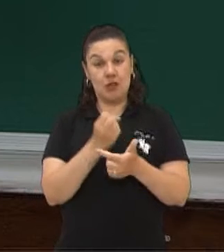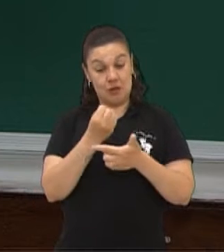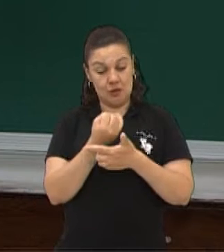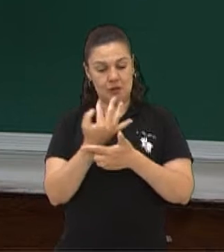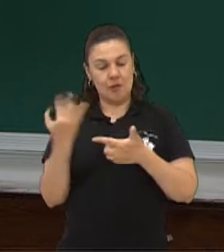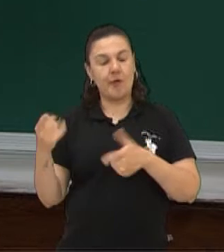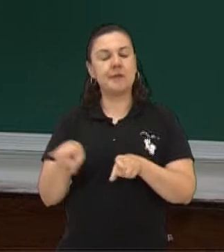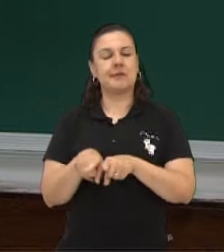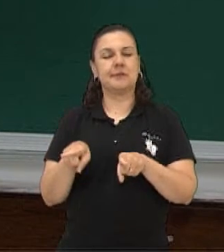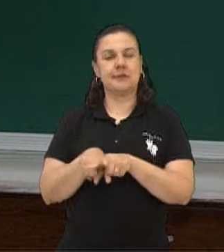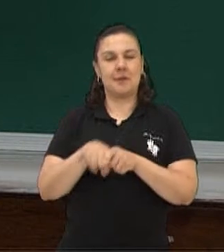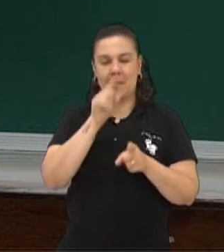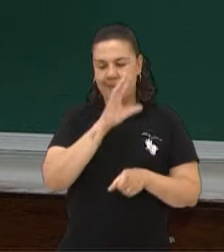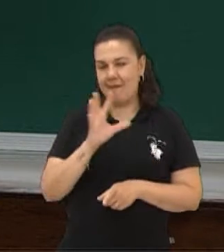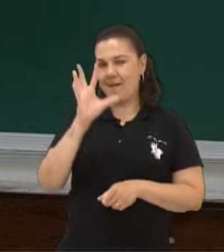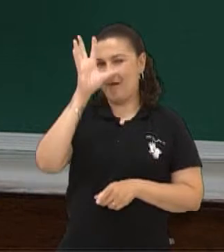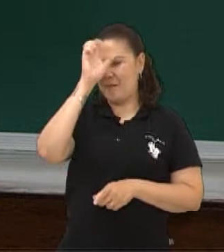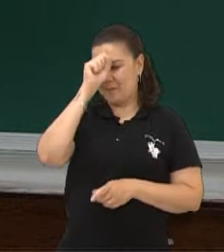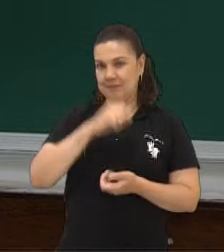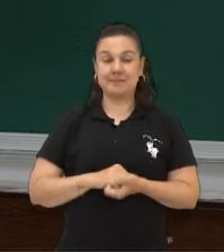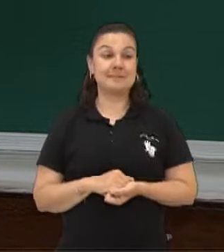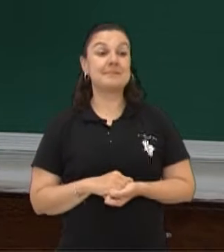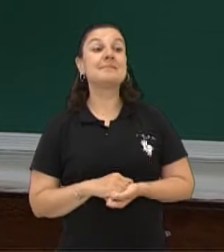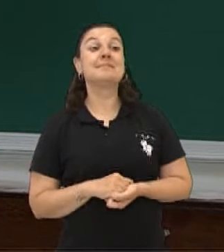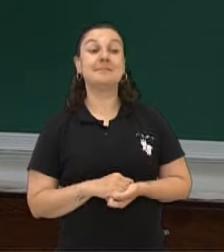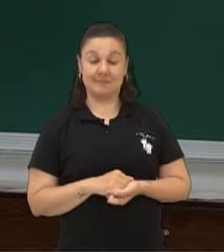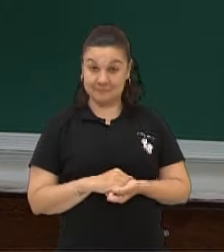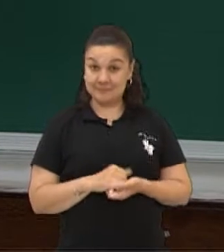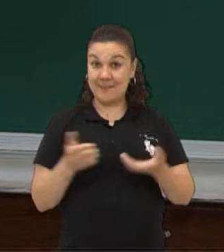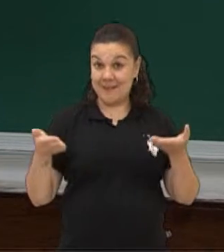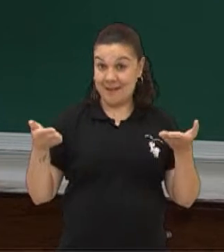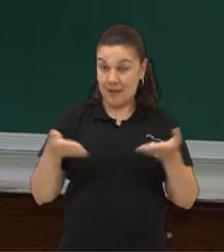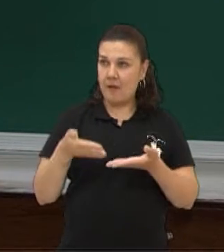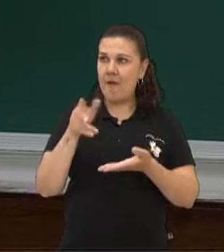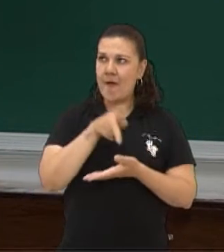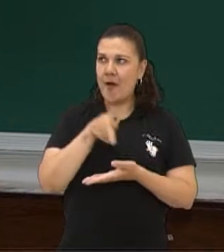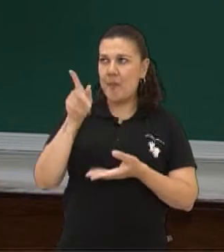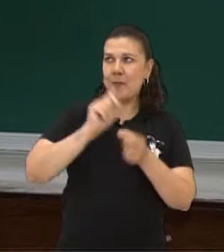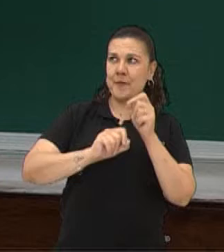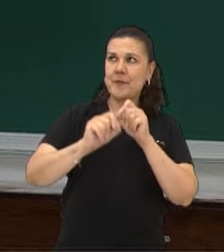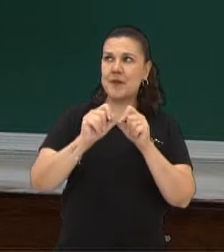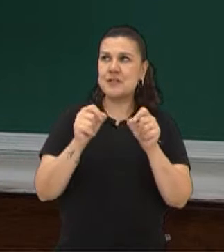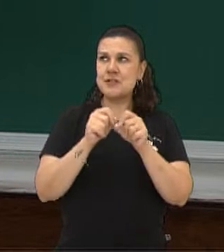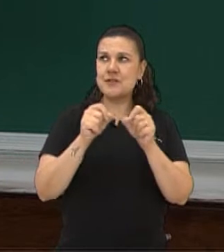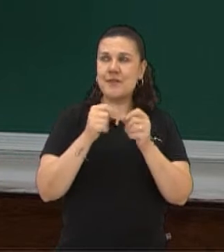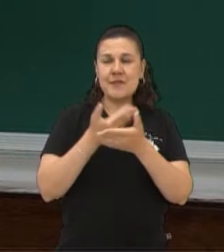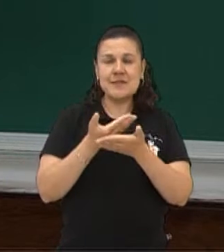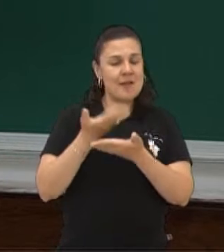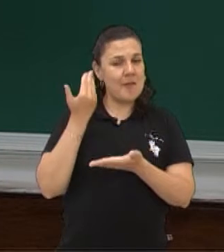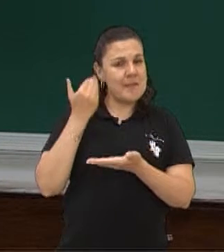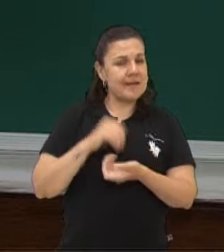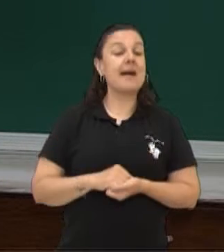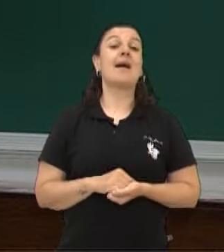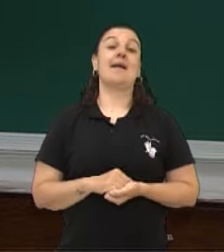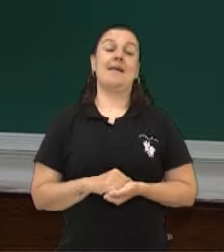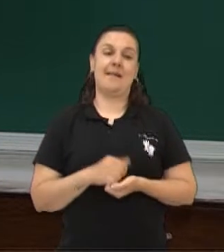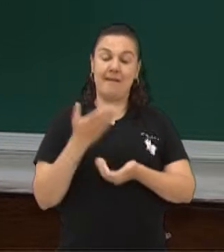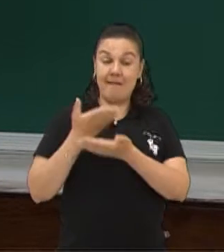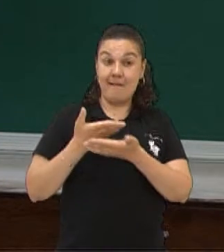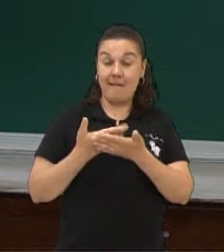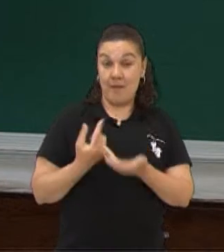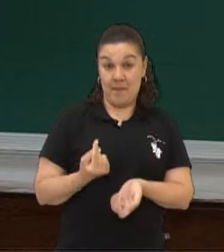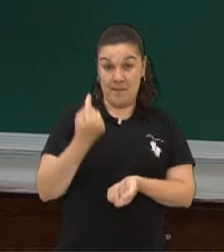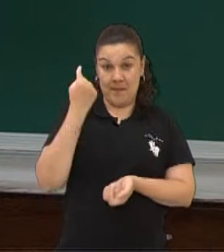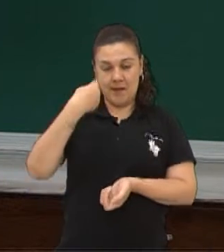Nota e aprendizagem. Tranquilo? E agora, prof, o que a gente viu na aula passada? Na aula passada,